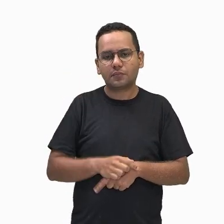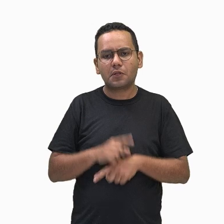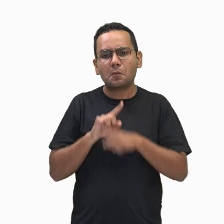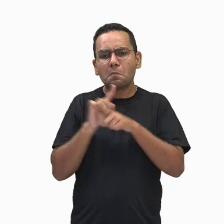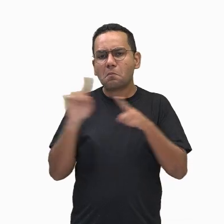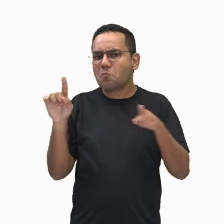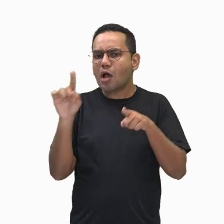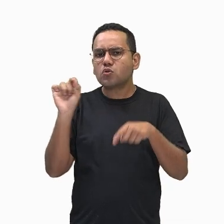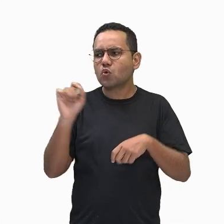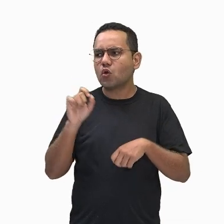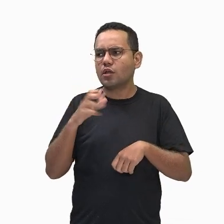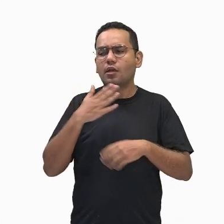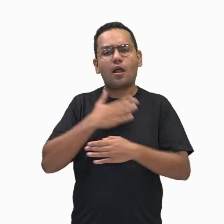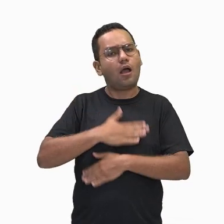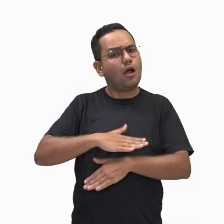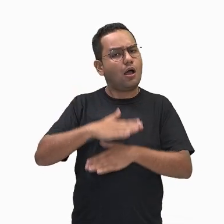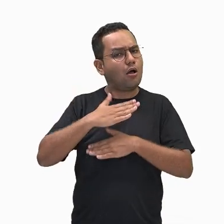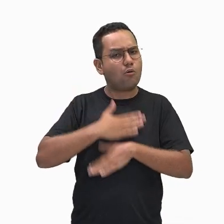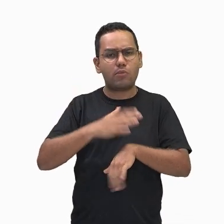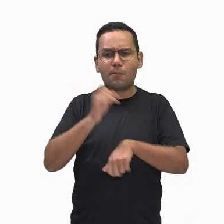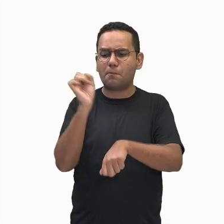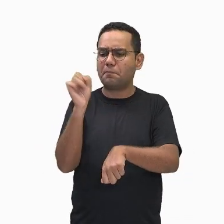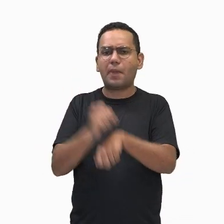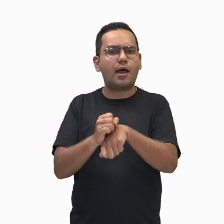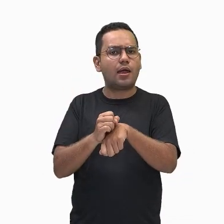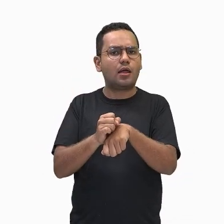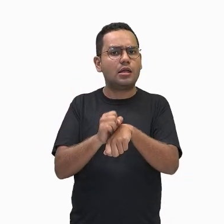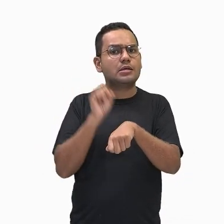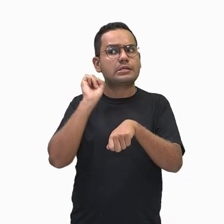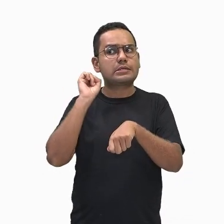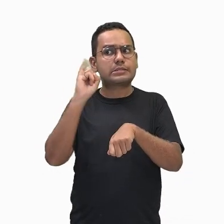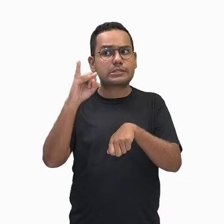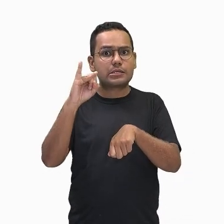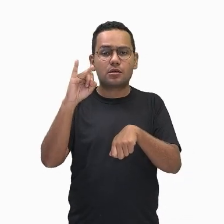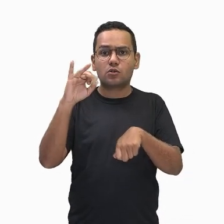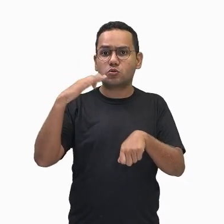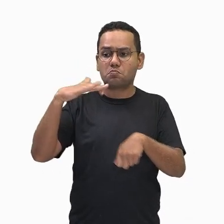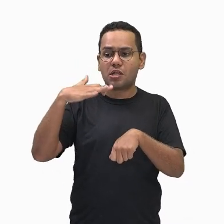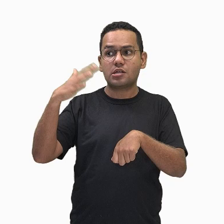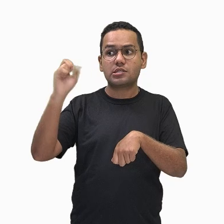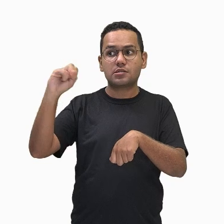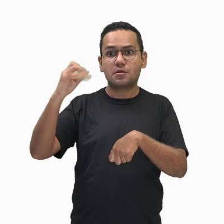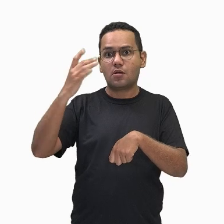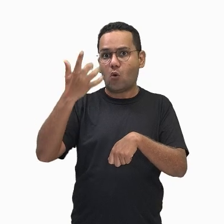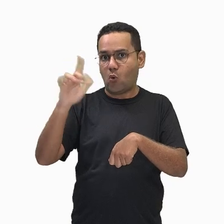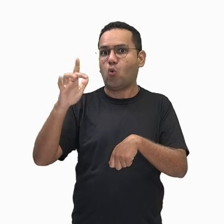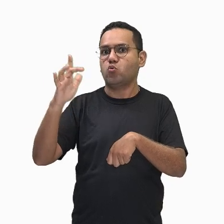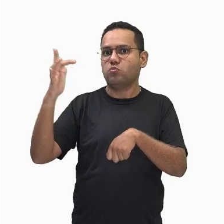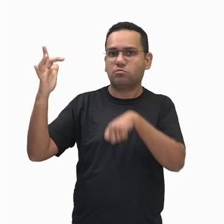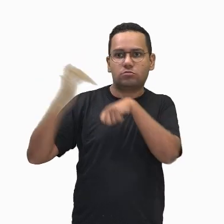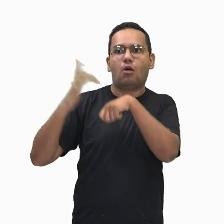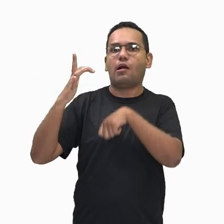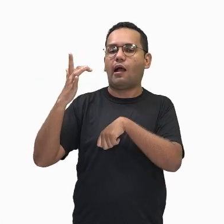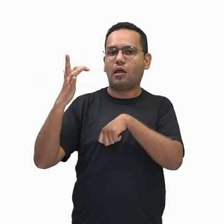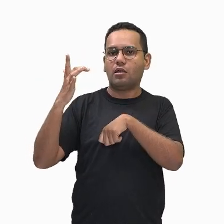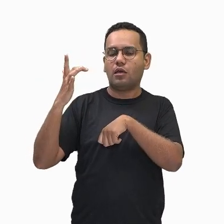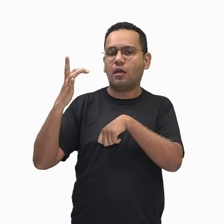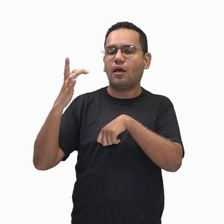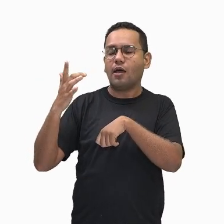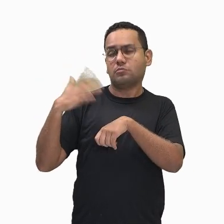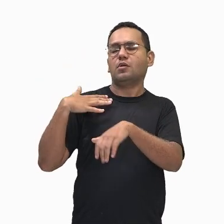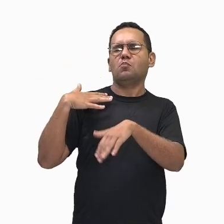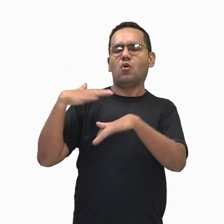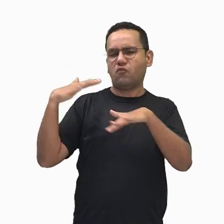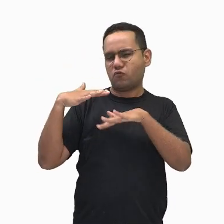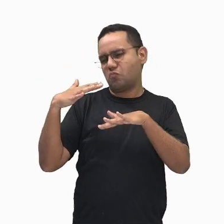corpo que está descansando. Ele só vai se mexer se alguém for lá cutucar ele, tá? Para ele sair, né? Para ele apresentar o